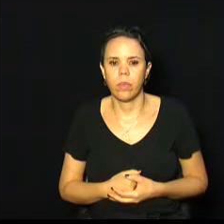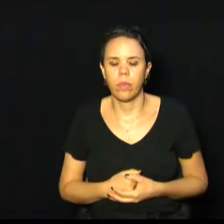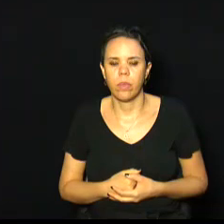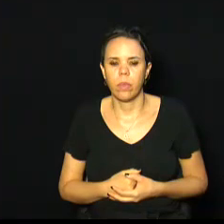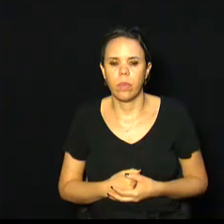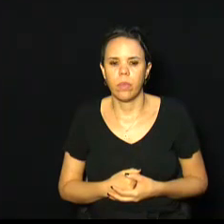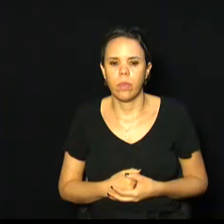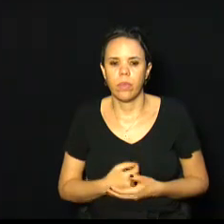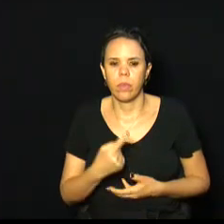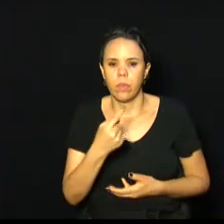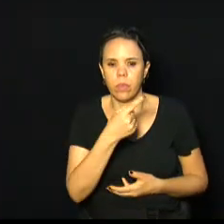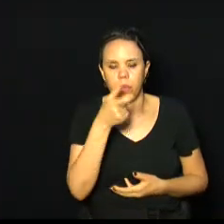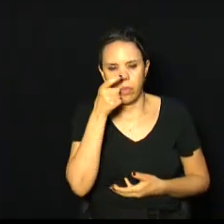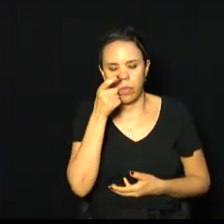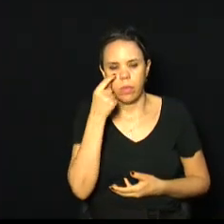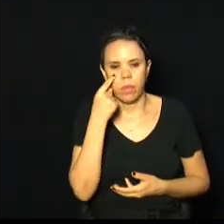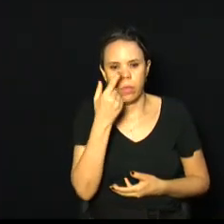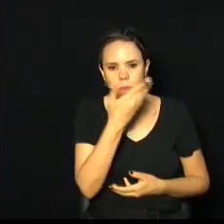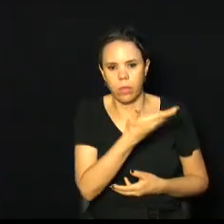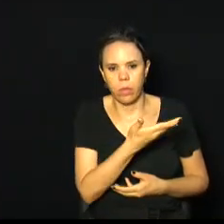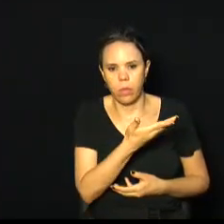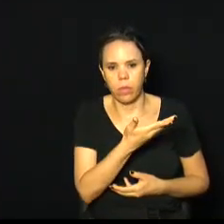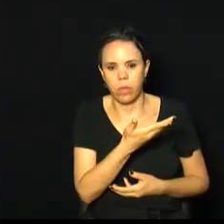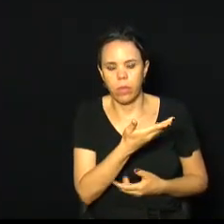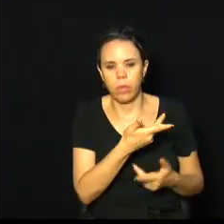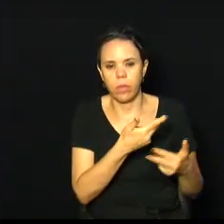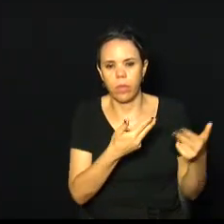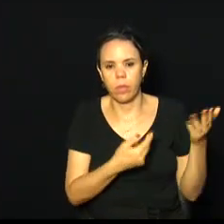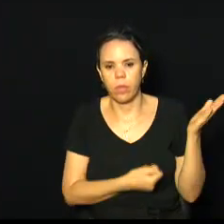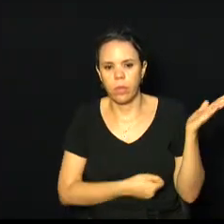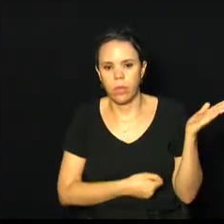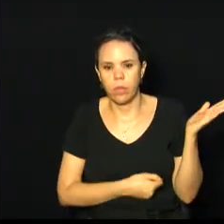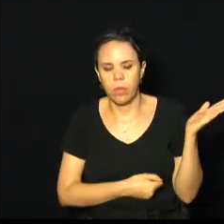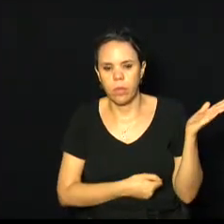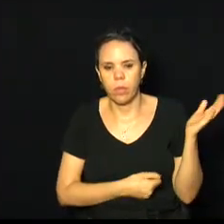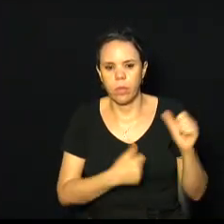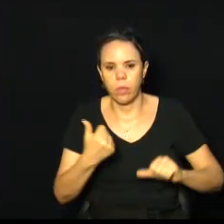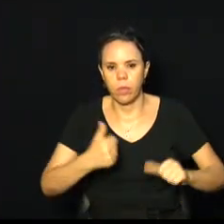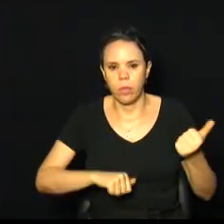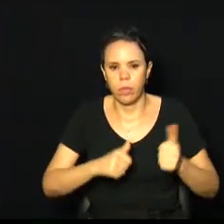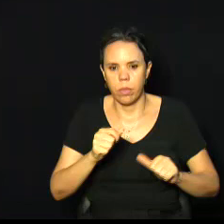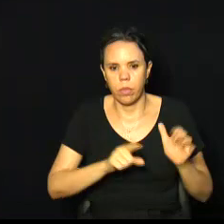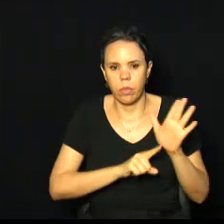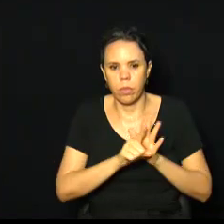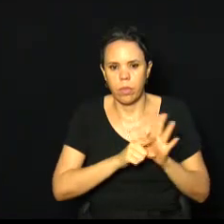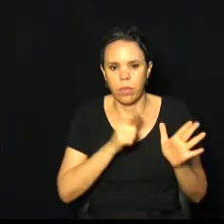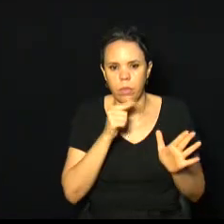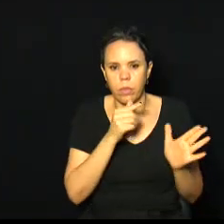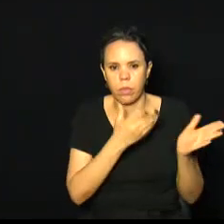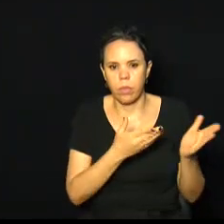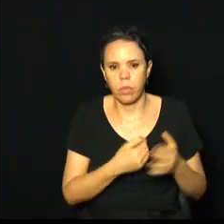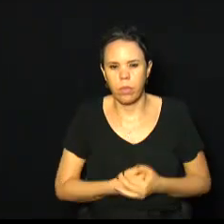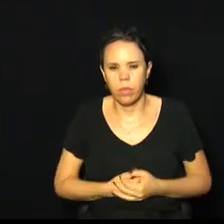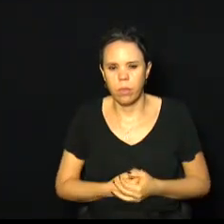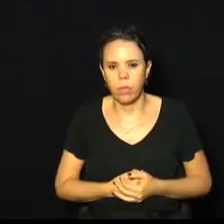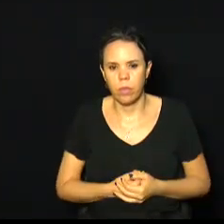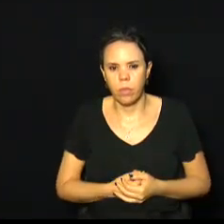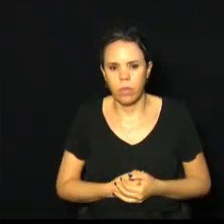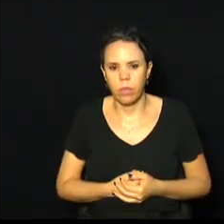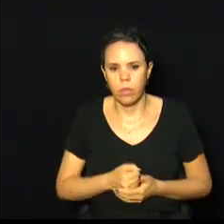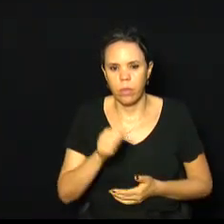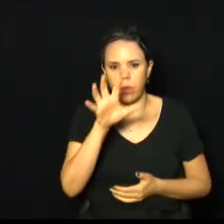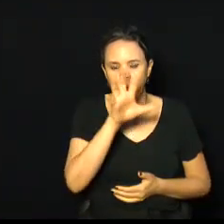Aqui que vocês estão vendo, né, esse quadro, a alteração do saldo hídrico, né, entre os